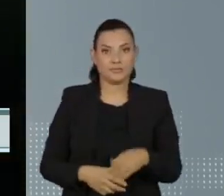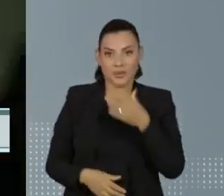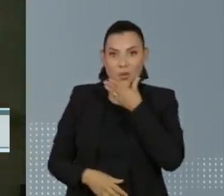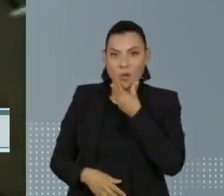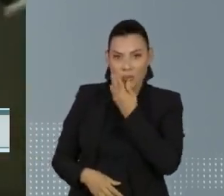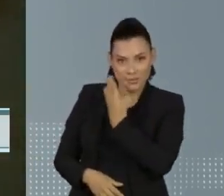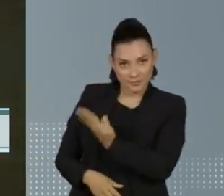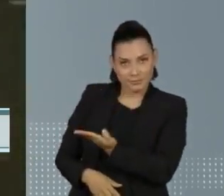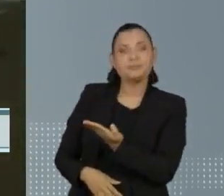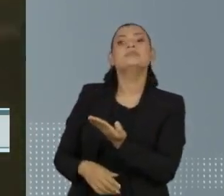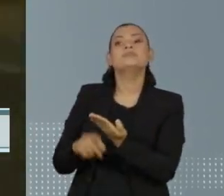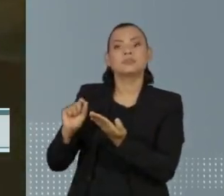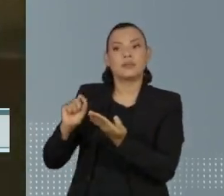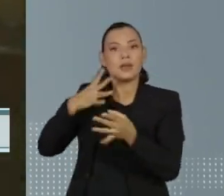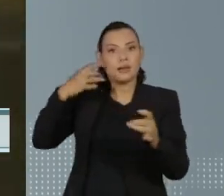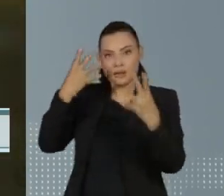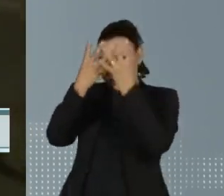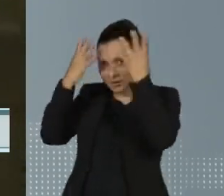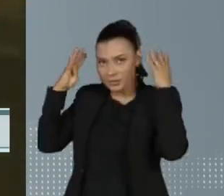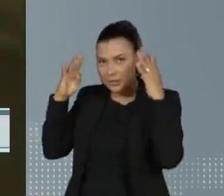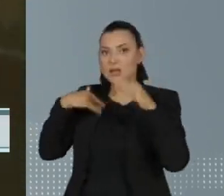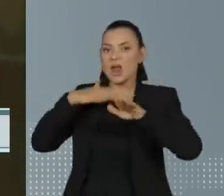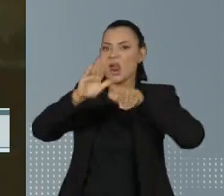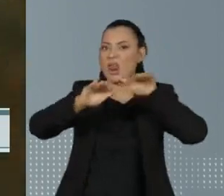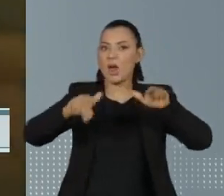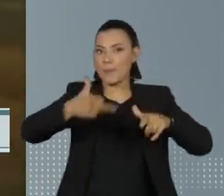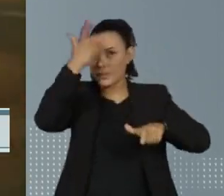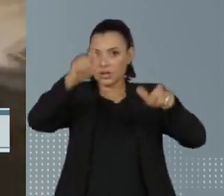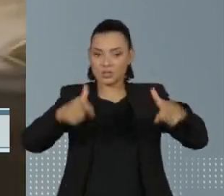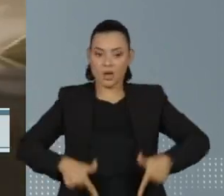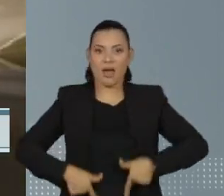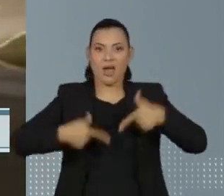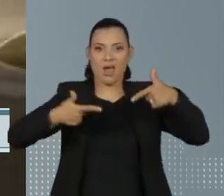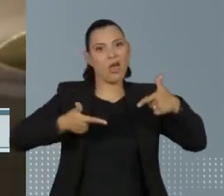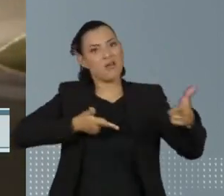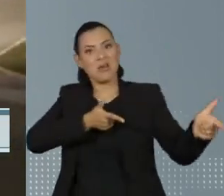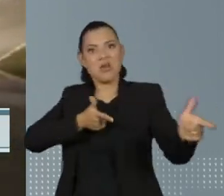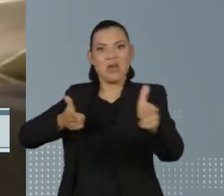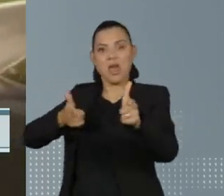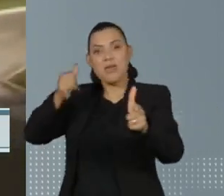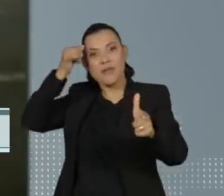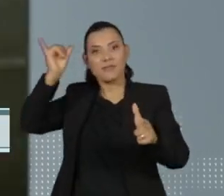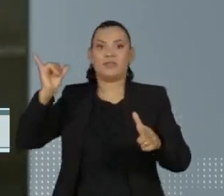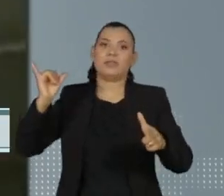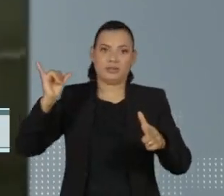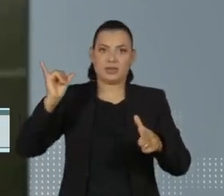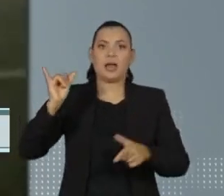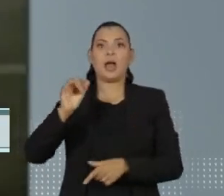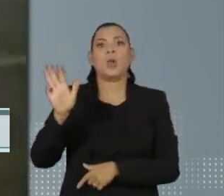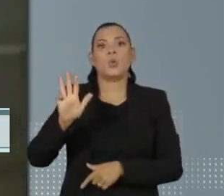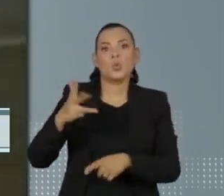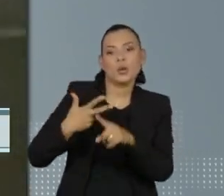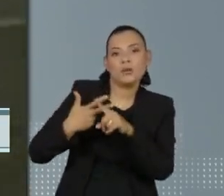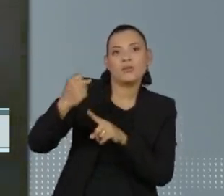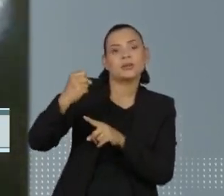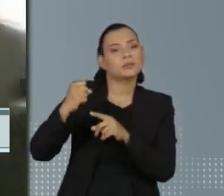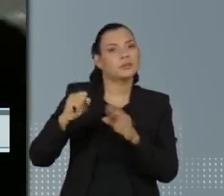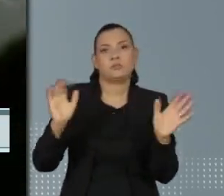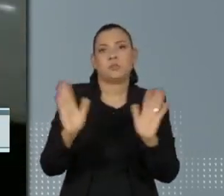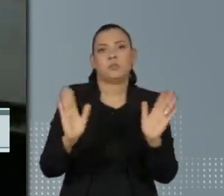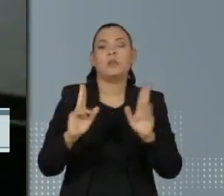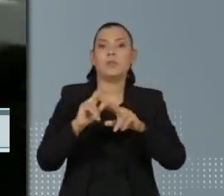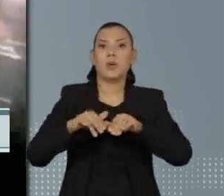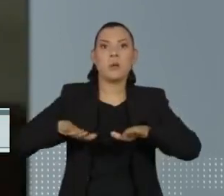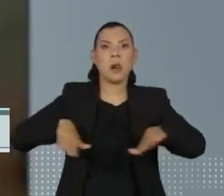Xavante tem convocado pessoas armadas para impedir a diplomação dos candidatos eleitos os vândalos tentaram